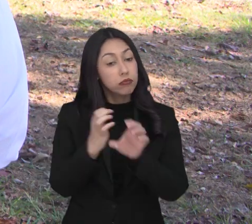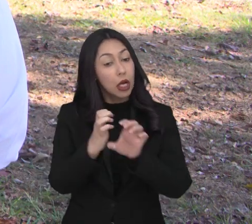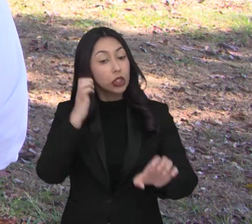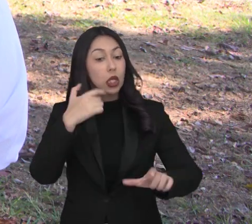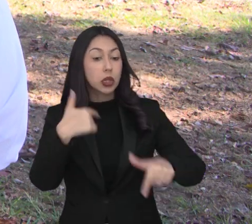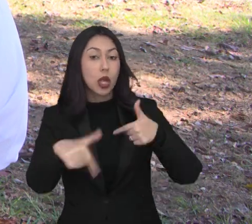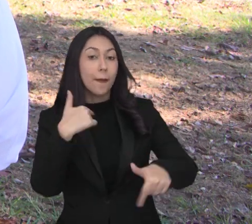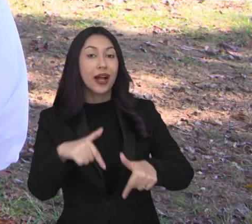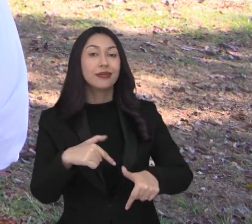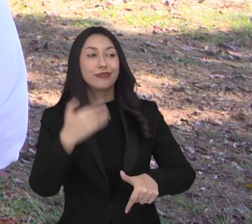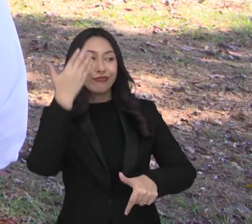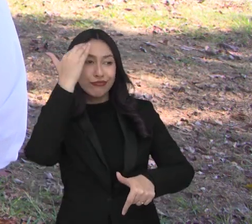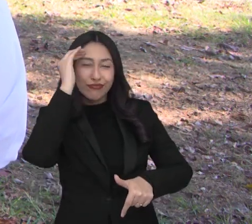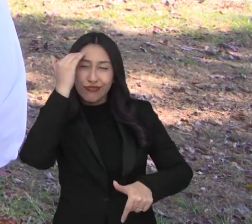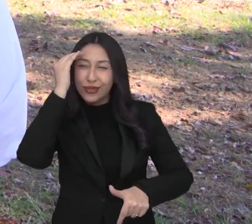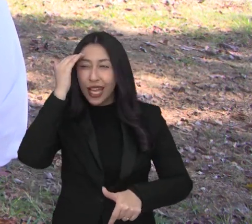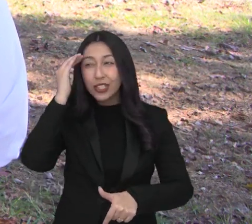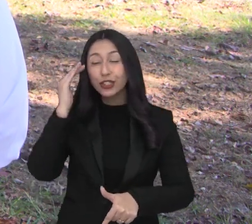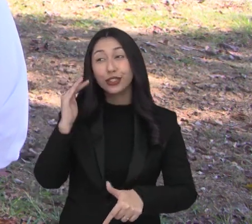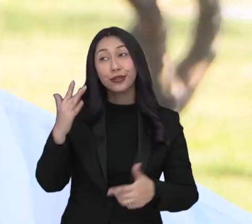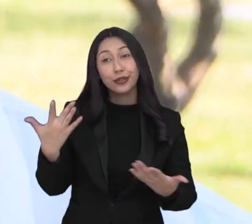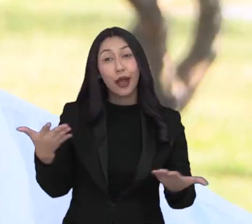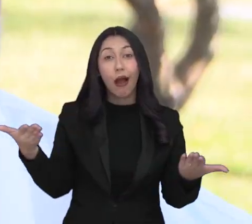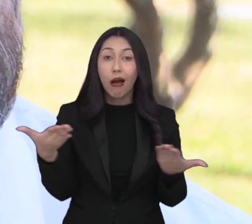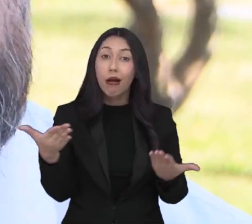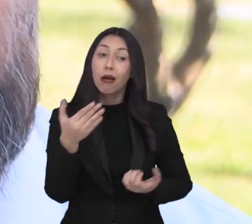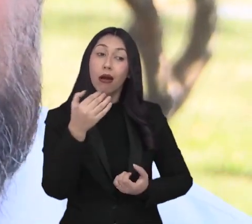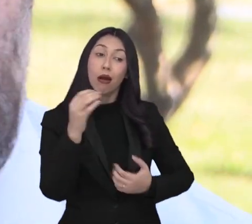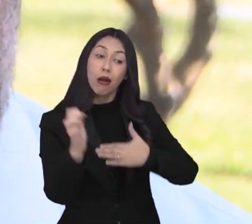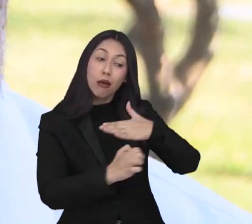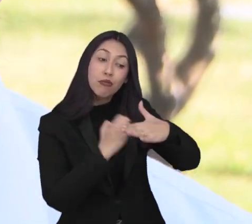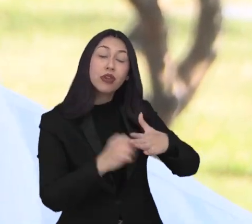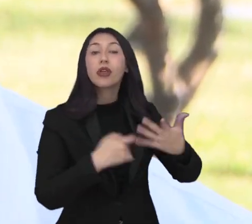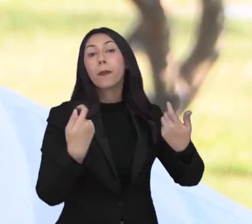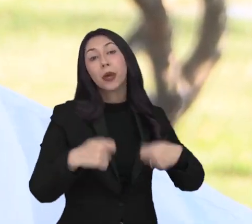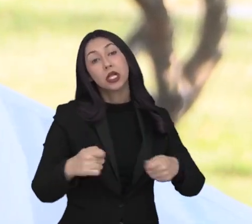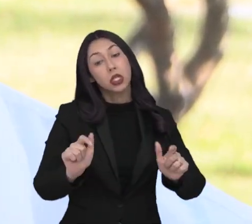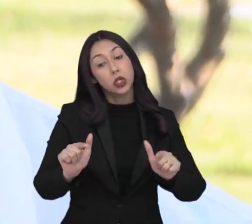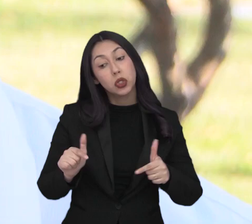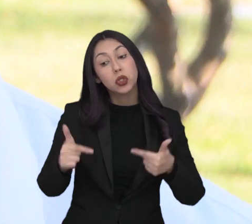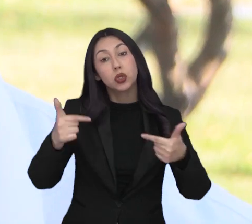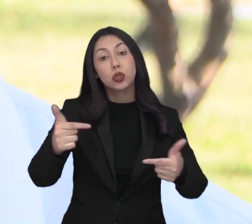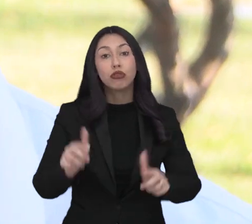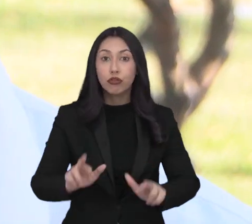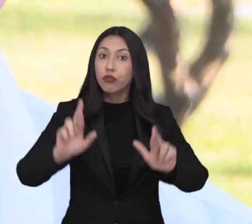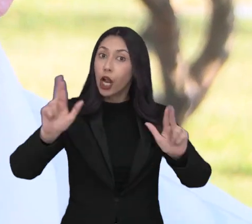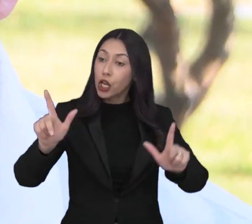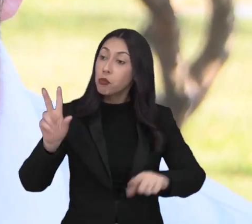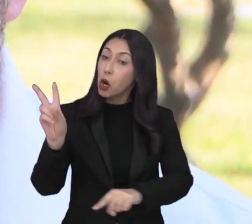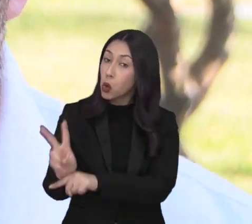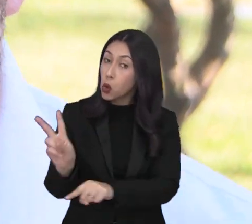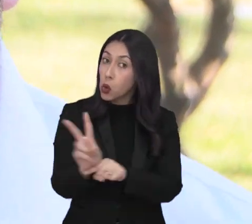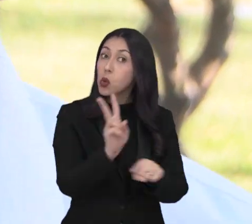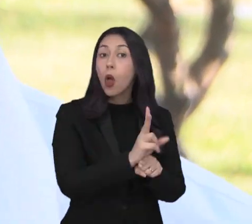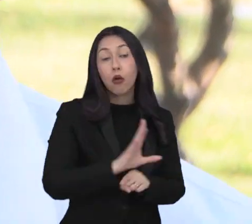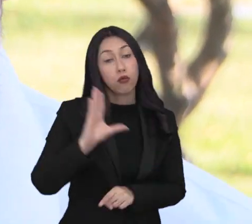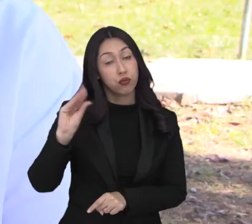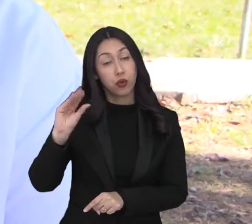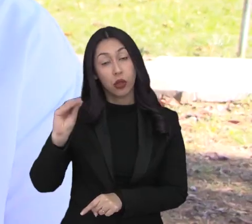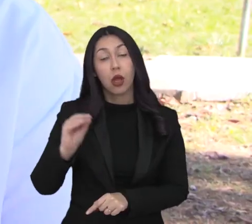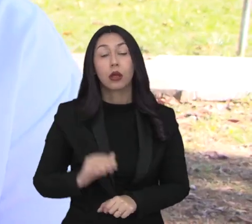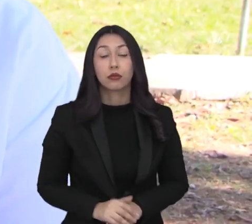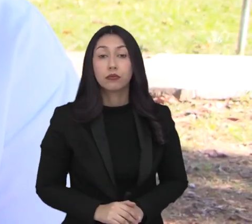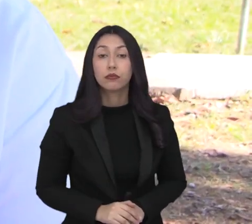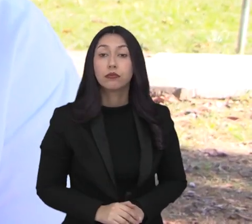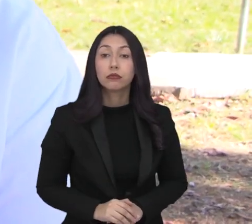as mudanças no cenário climático vão exigir das empresas um conjunto de ações para proteger os funcionários.